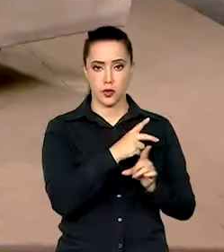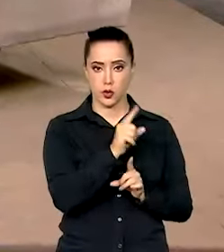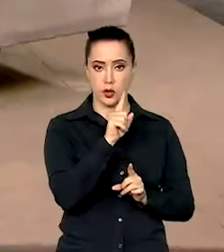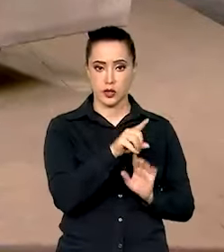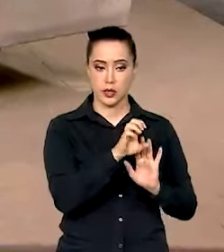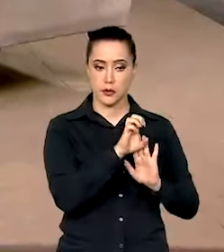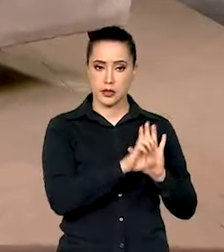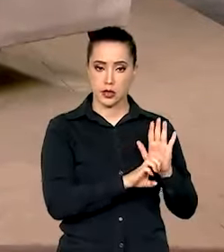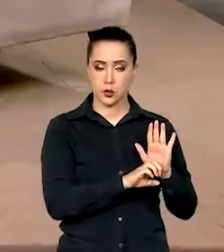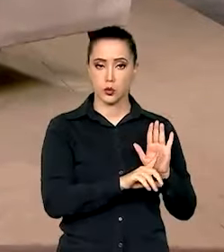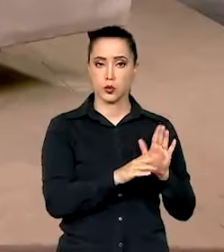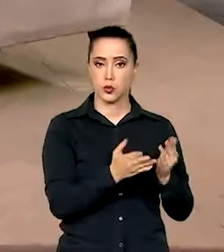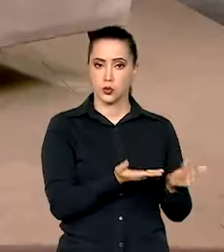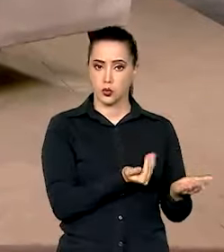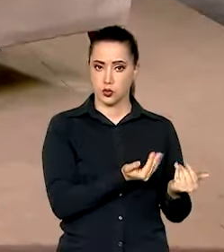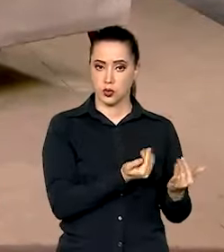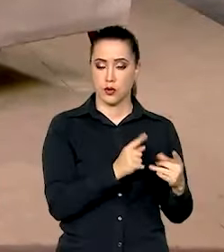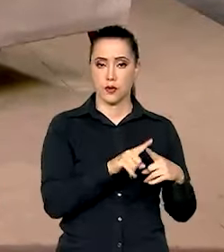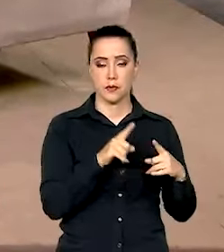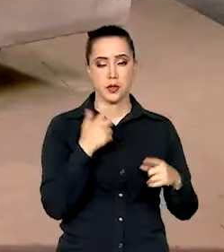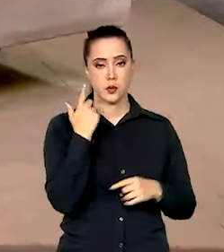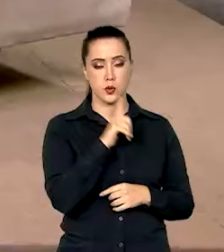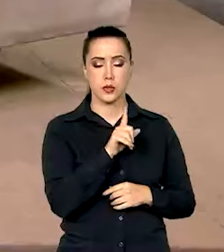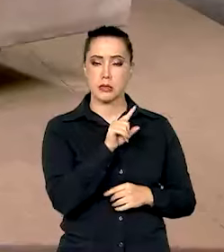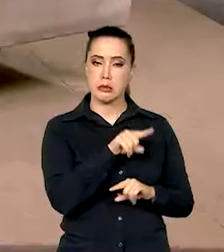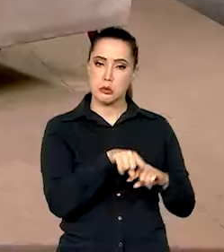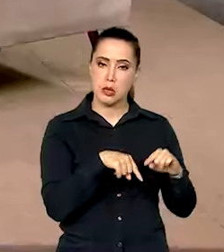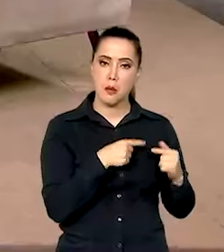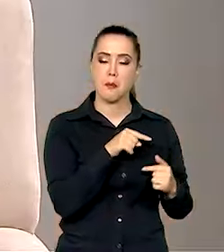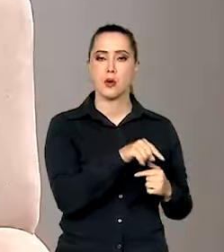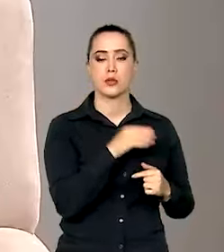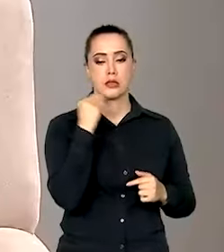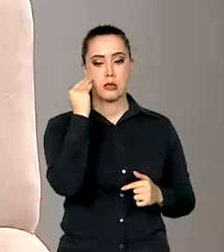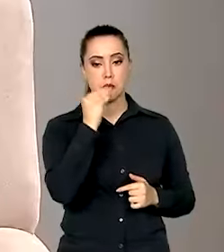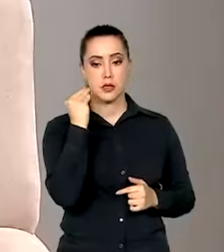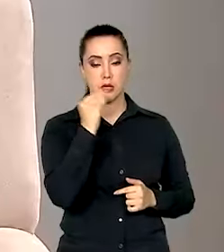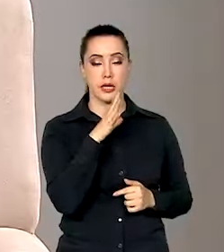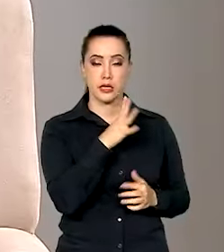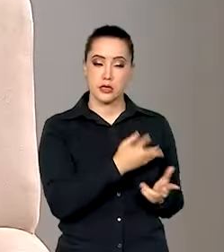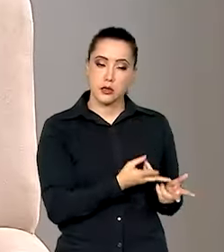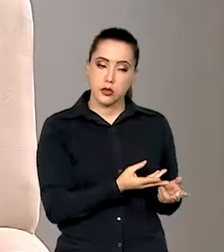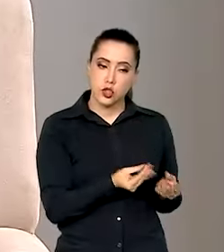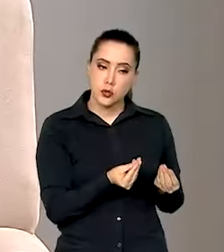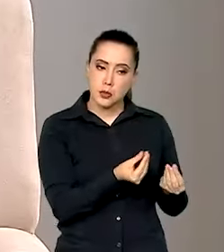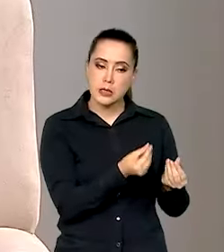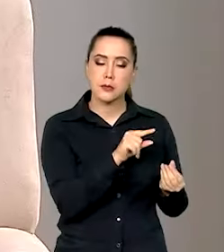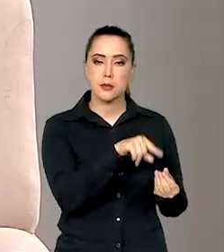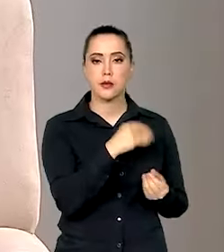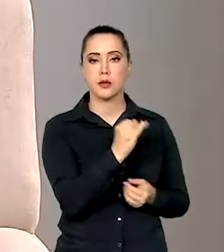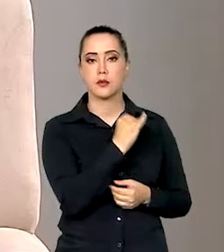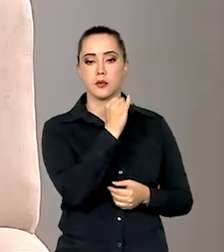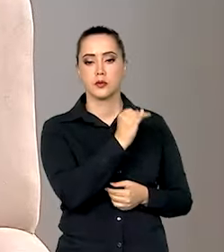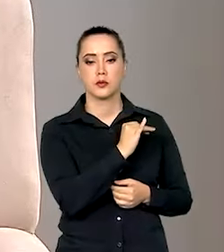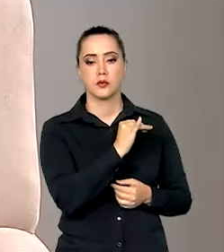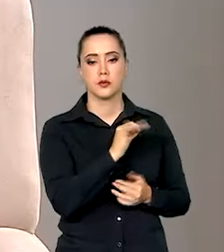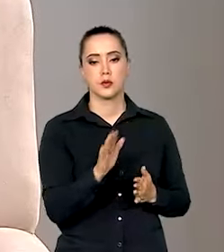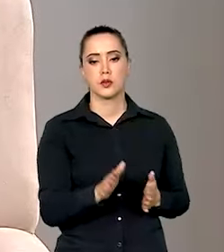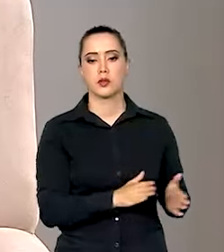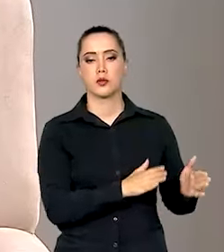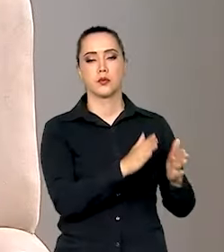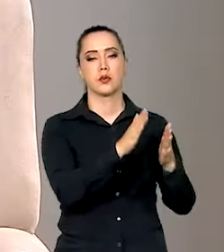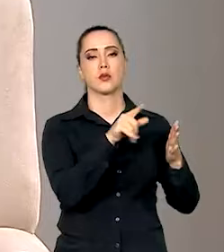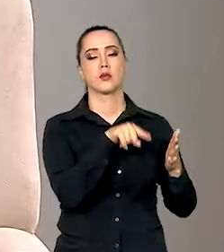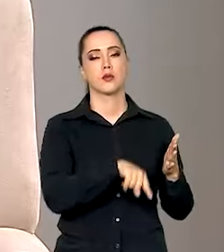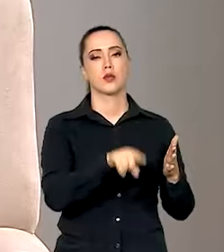Juventude, mas teve a possibilidade de, a partir dessa experiência, da sensibilidade, traçar um